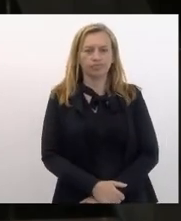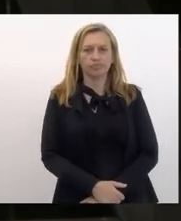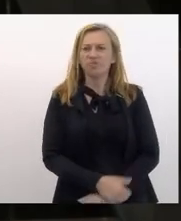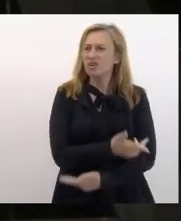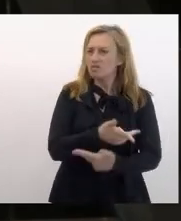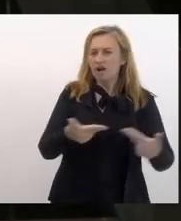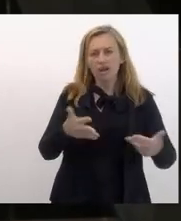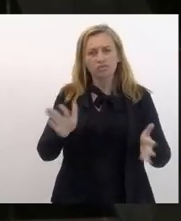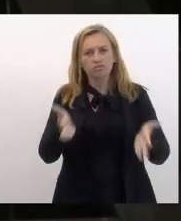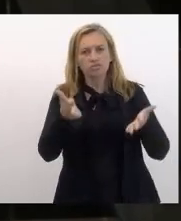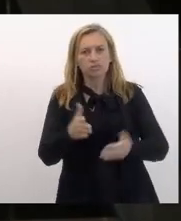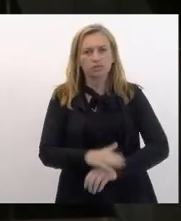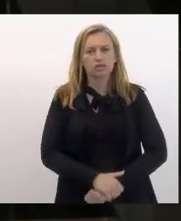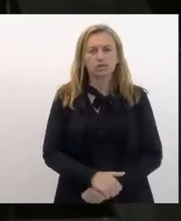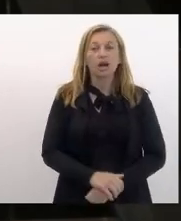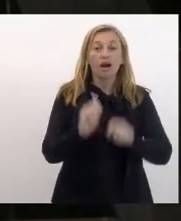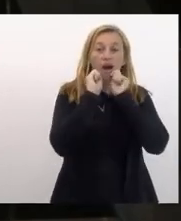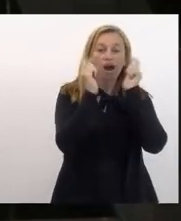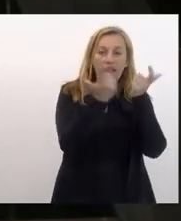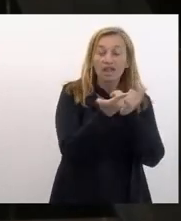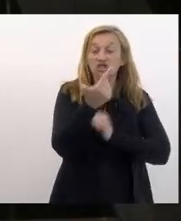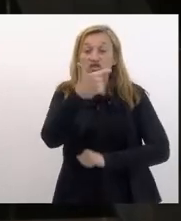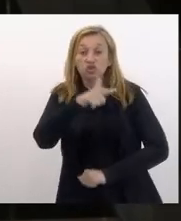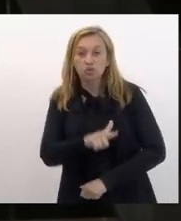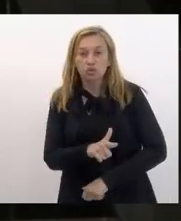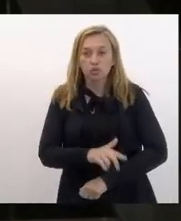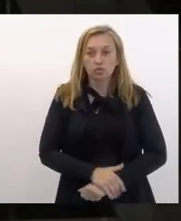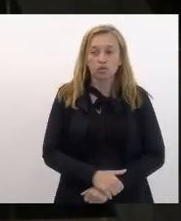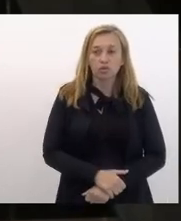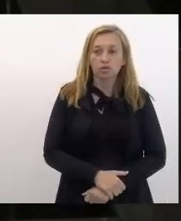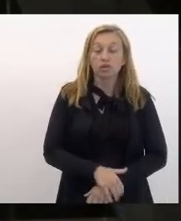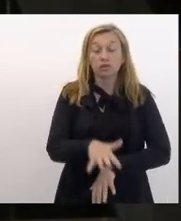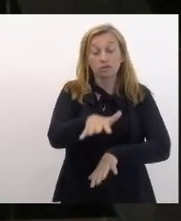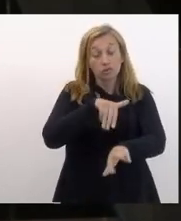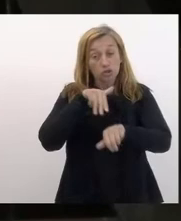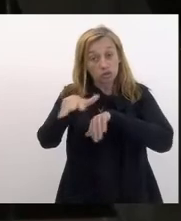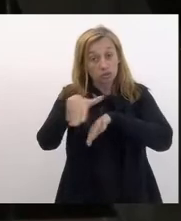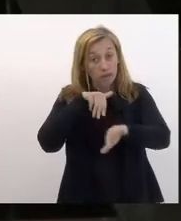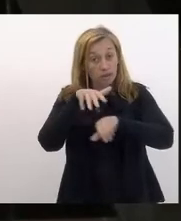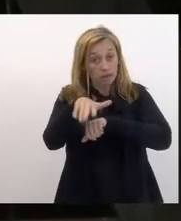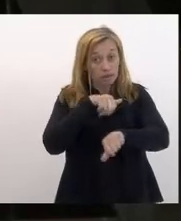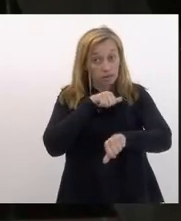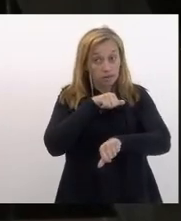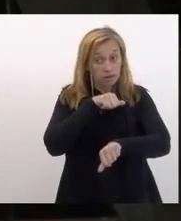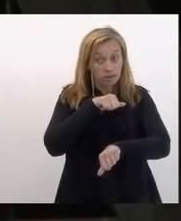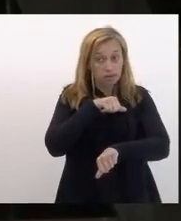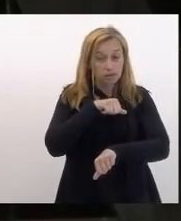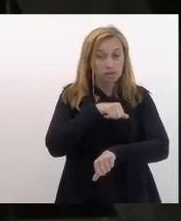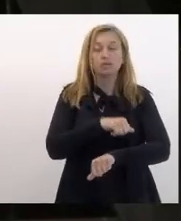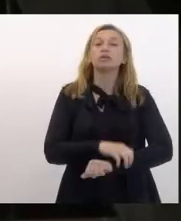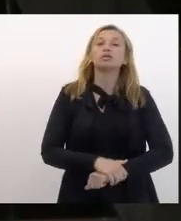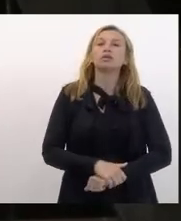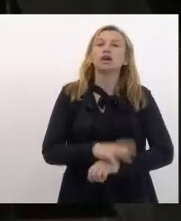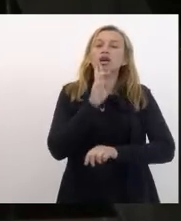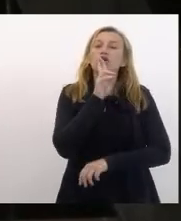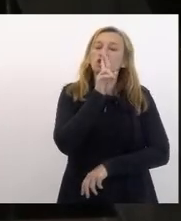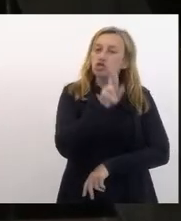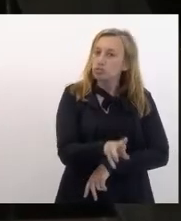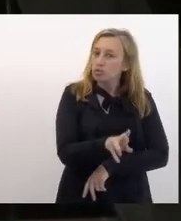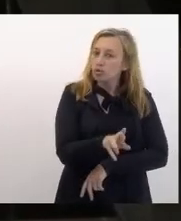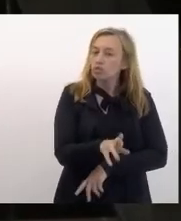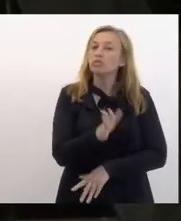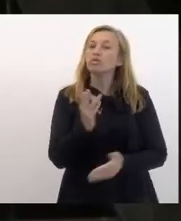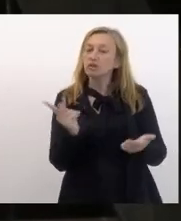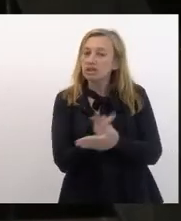Várias iniciativas. A Alerj, mais uma vez, será chamada a dar uma pronta resposta, como tem sido